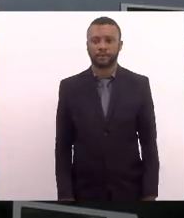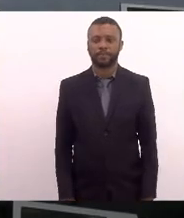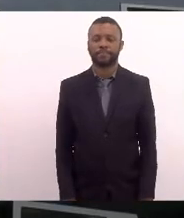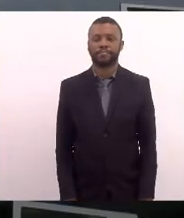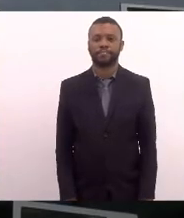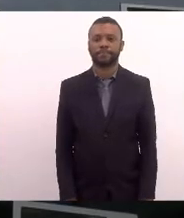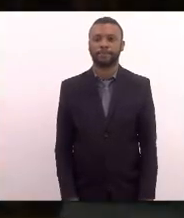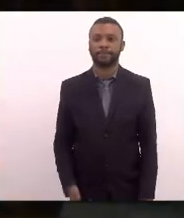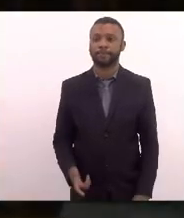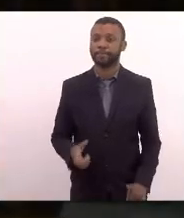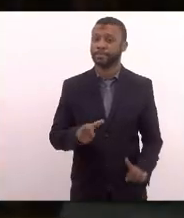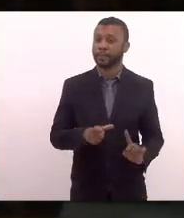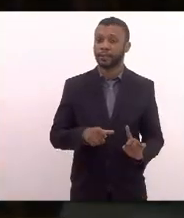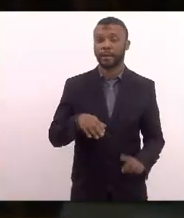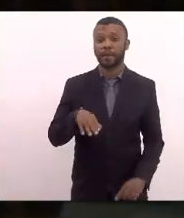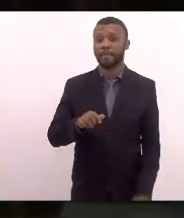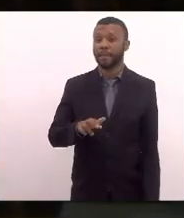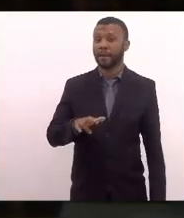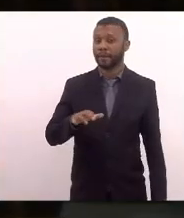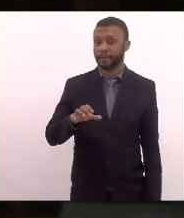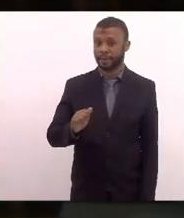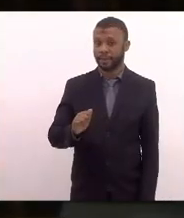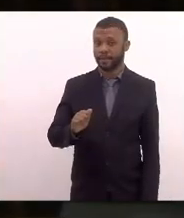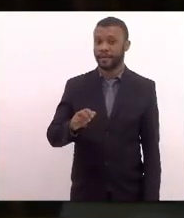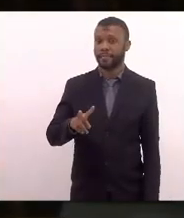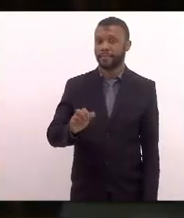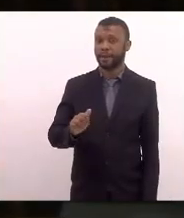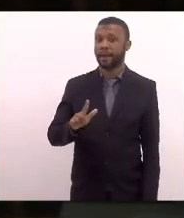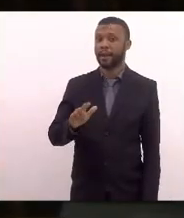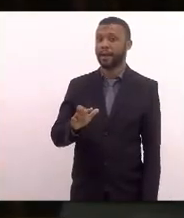Senhora Márcia Valéria Rosa.